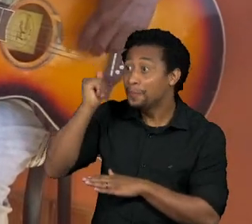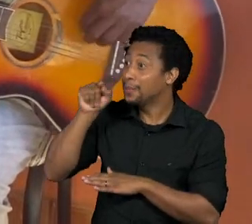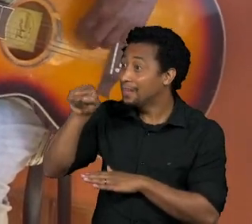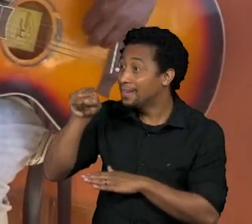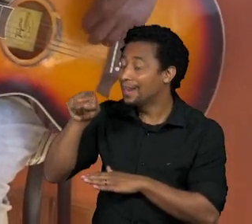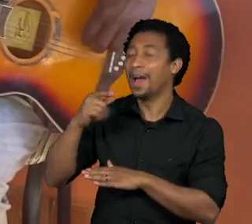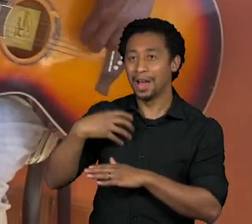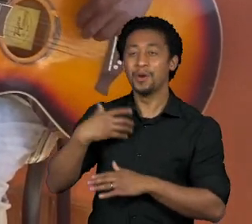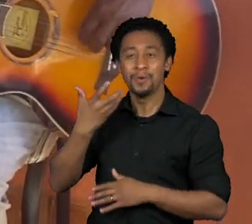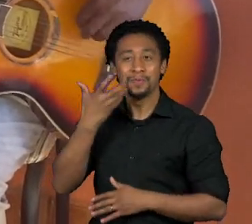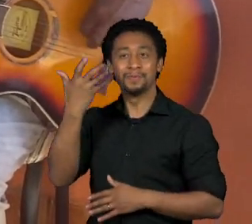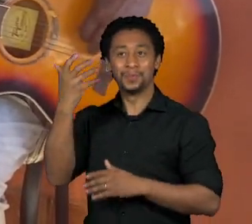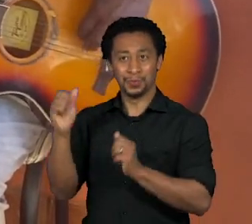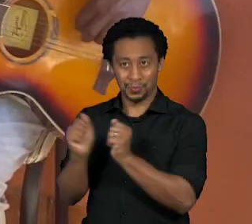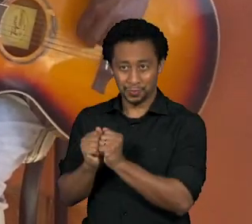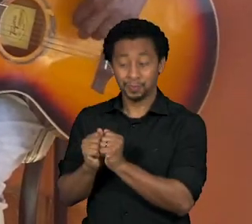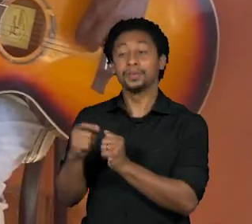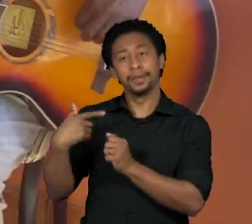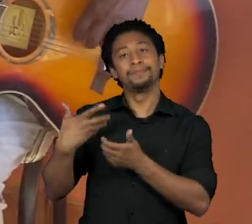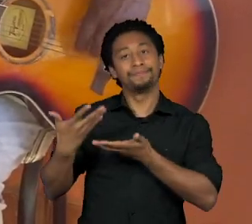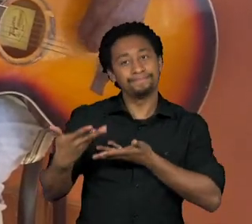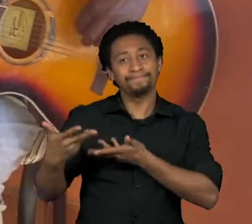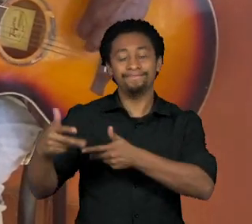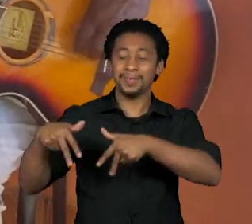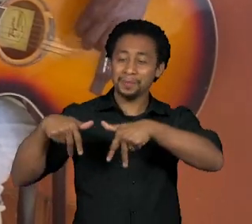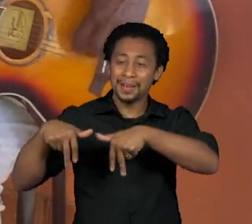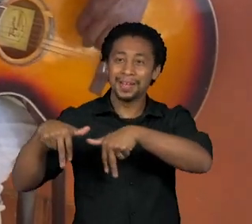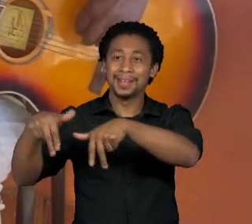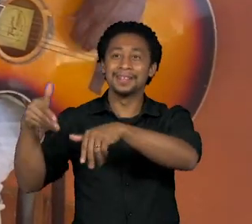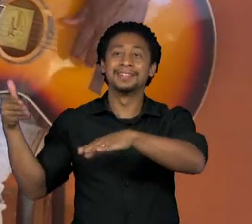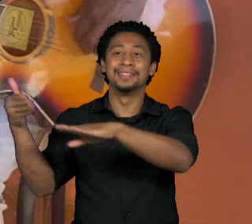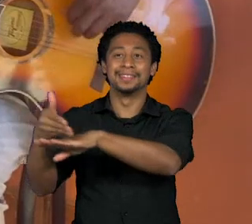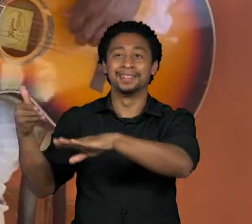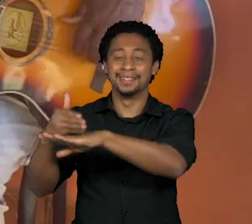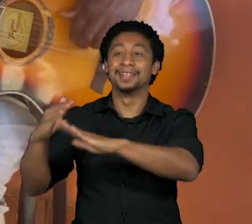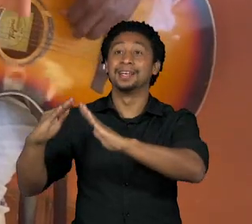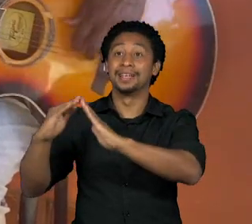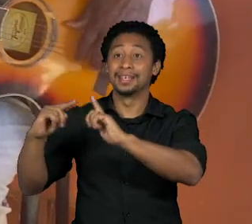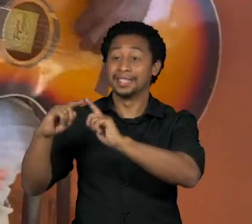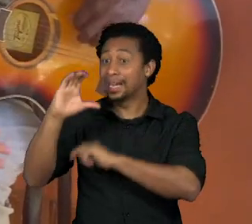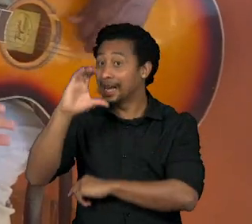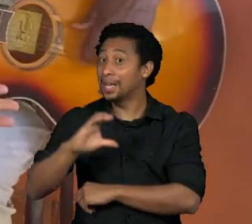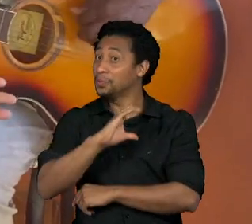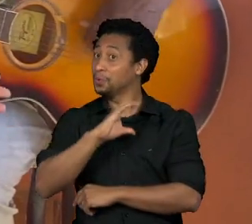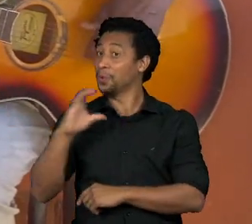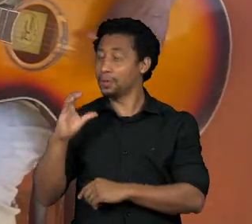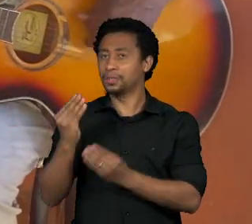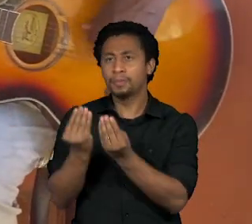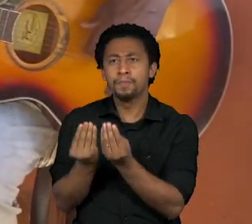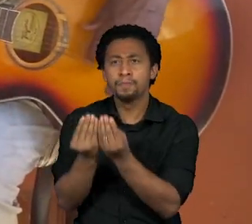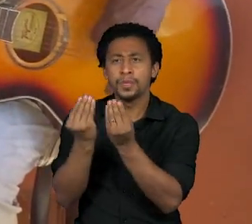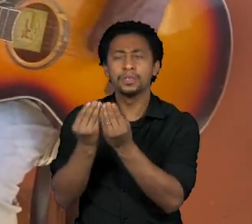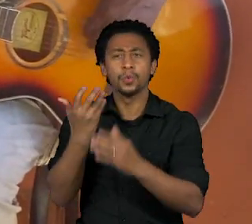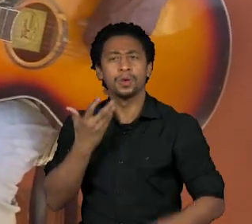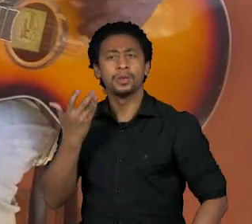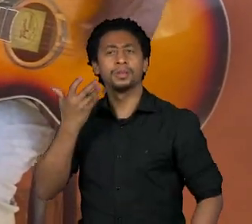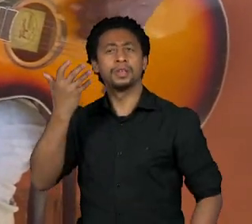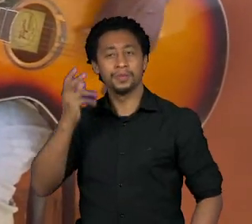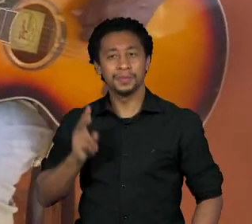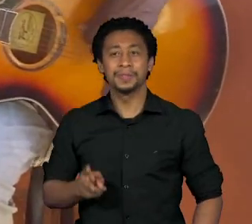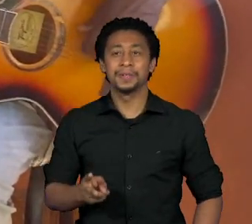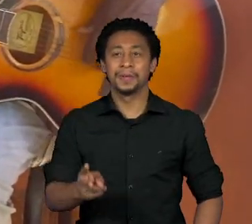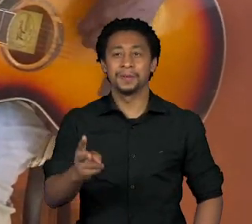igreja com ele, né? E na igreja católica, cantar nas missas e tal. Recordo com